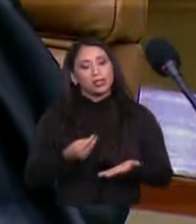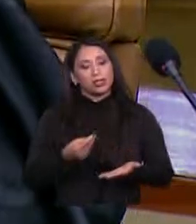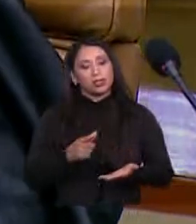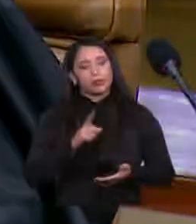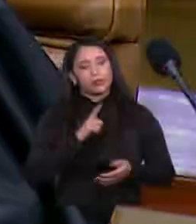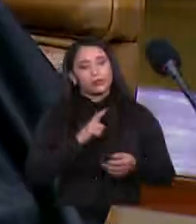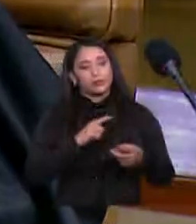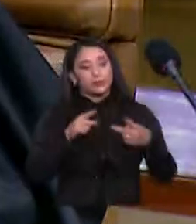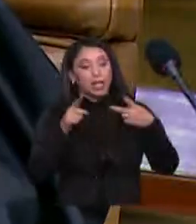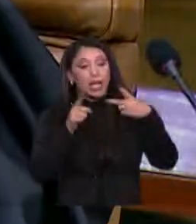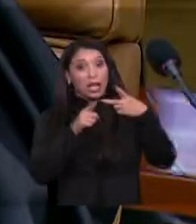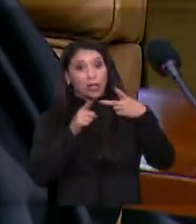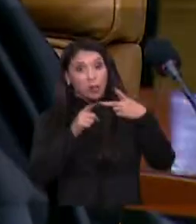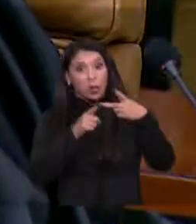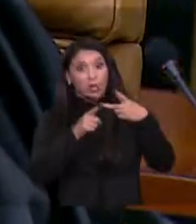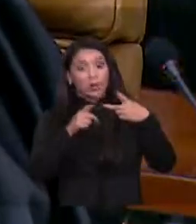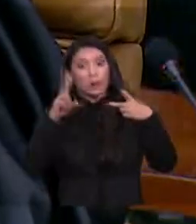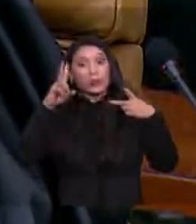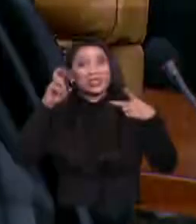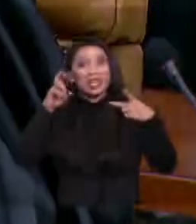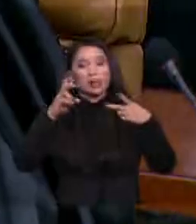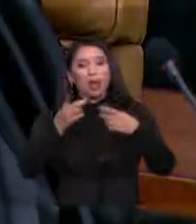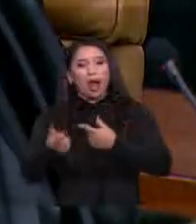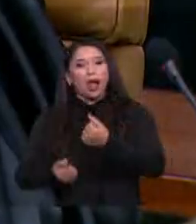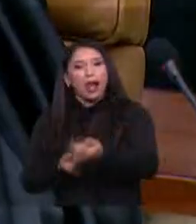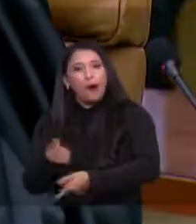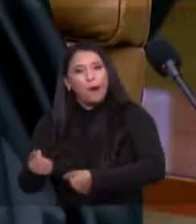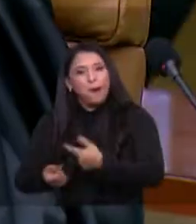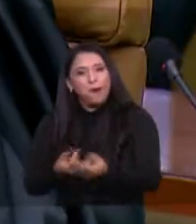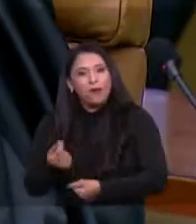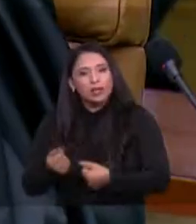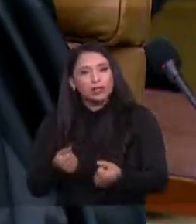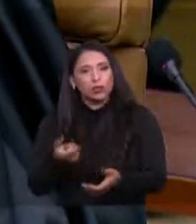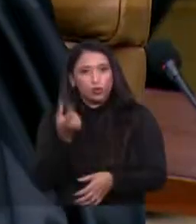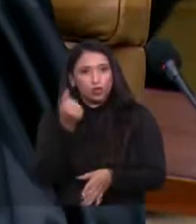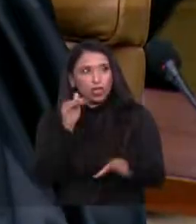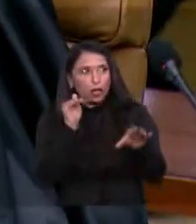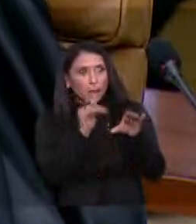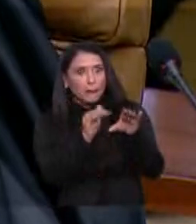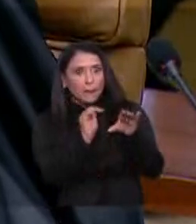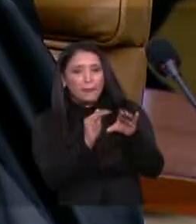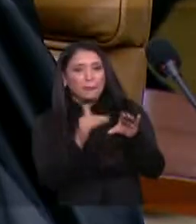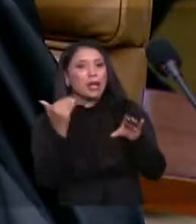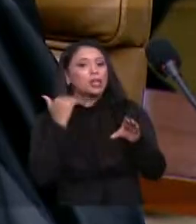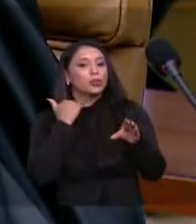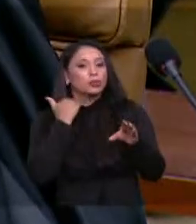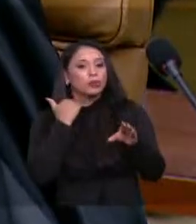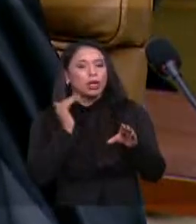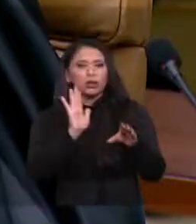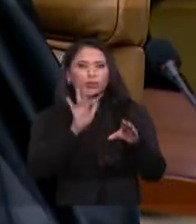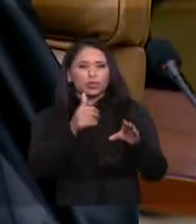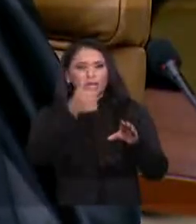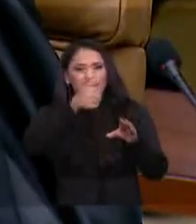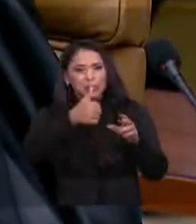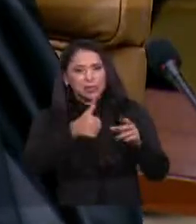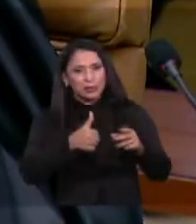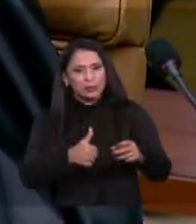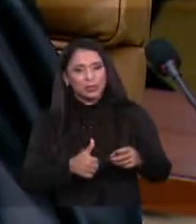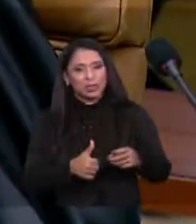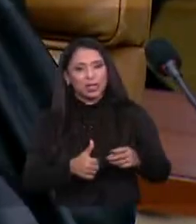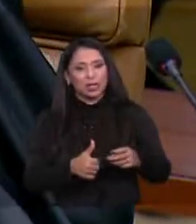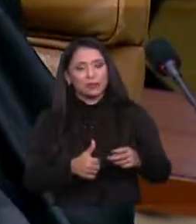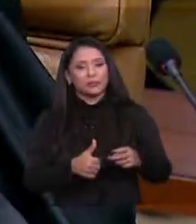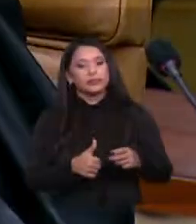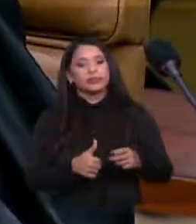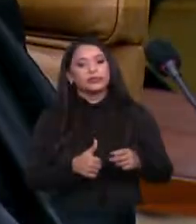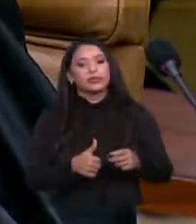atinente A lavagem de dinheiro os depósitos fracionados em conta corrente eu já houver examinado e vou tomar